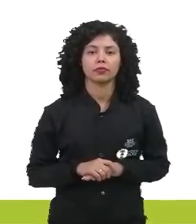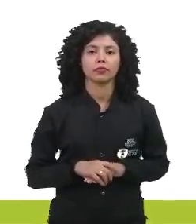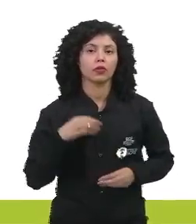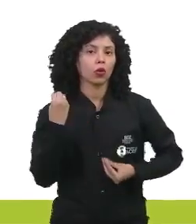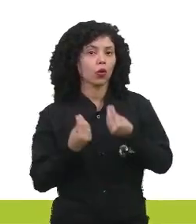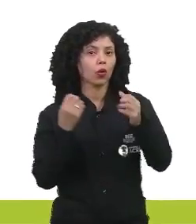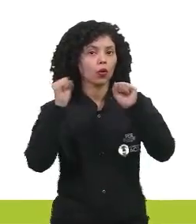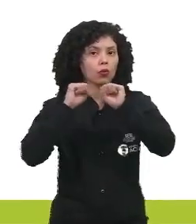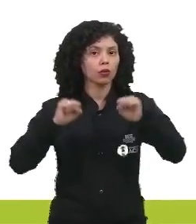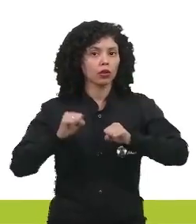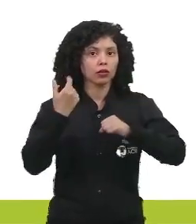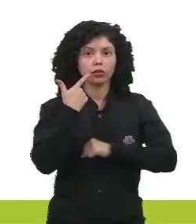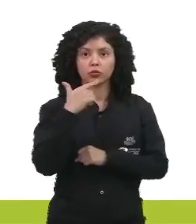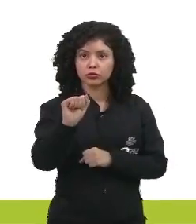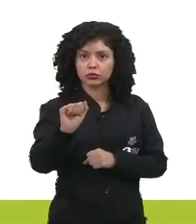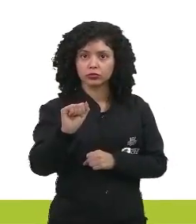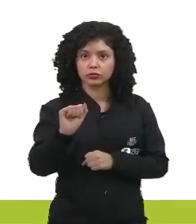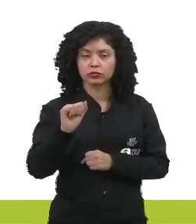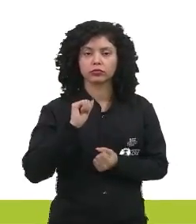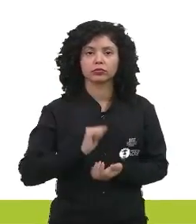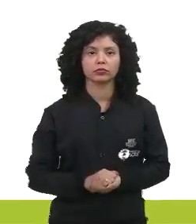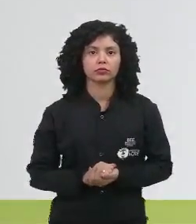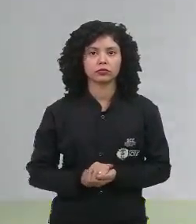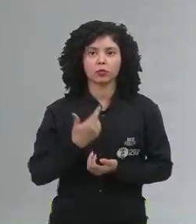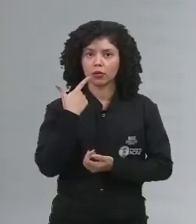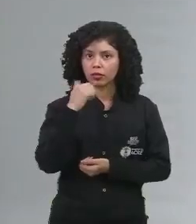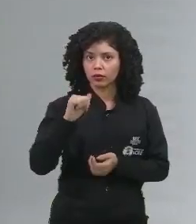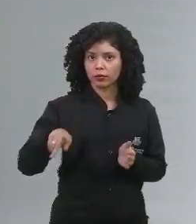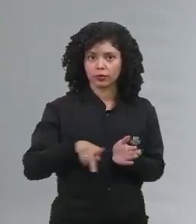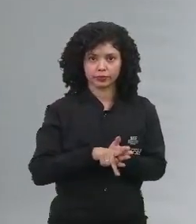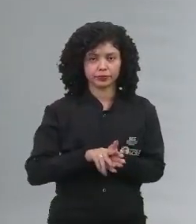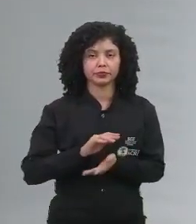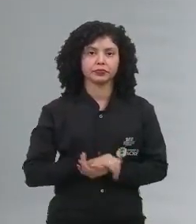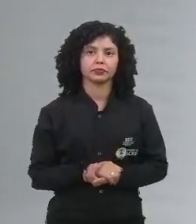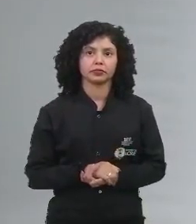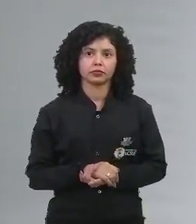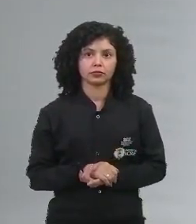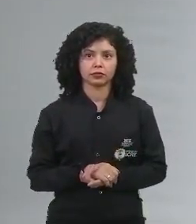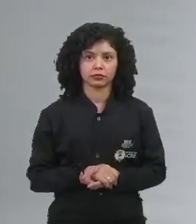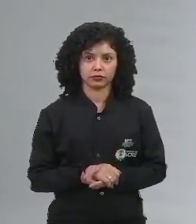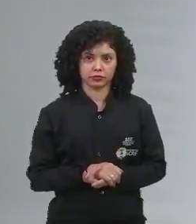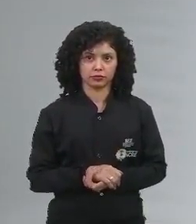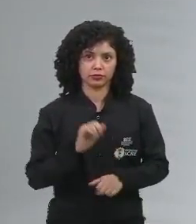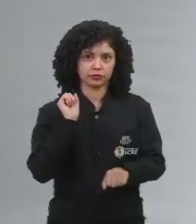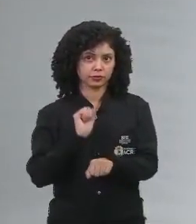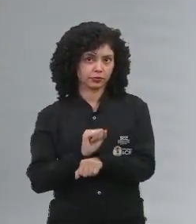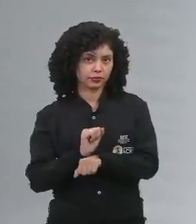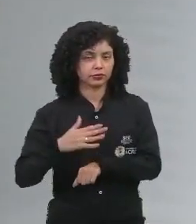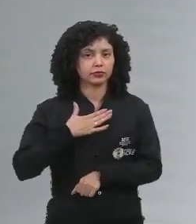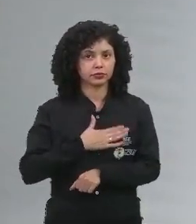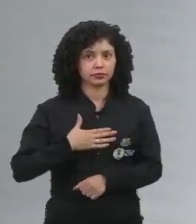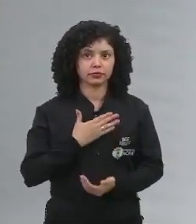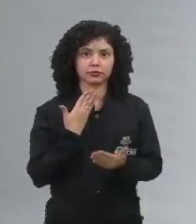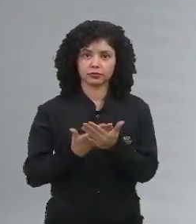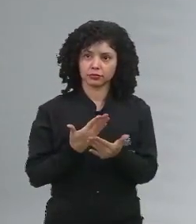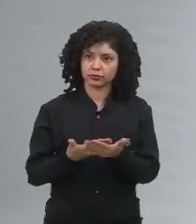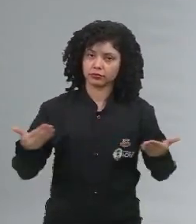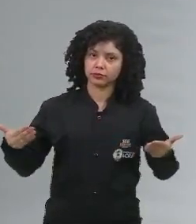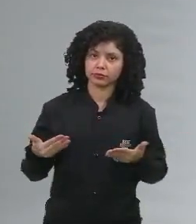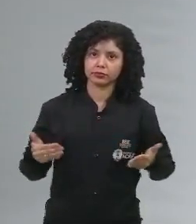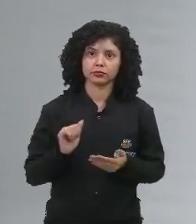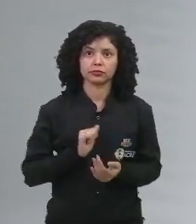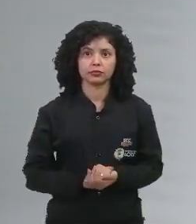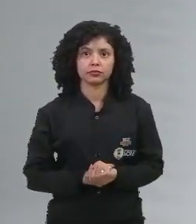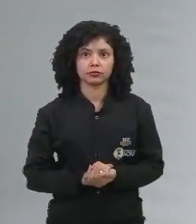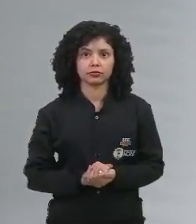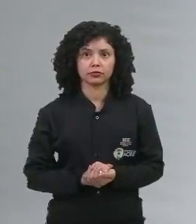como sistema linguístico, como língua, né? O português. E aí eu espero que vocês tenham gostado da nossa aula de hoje.